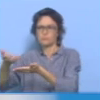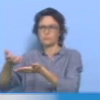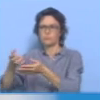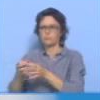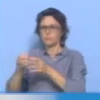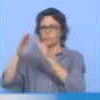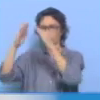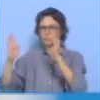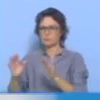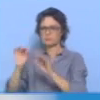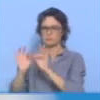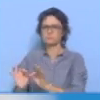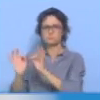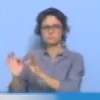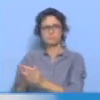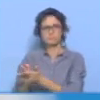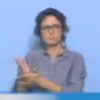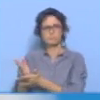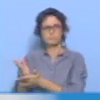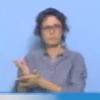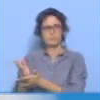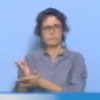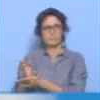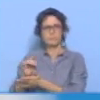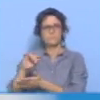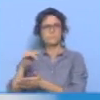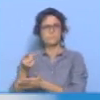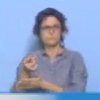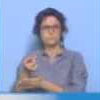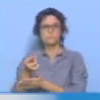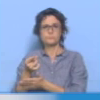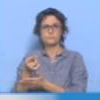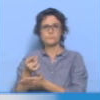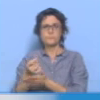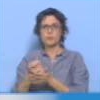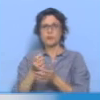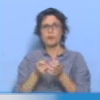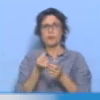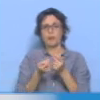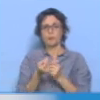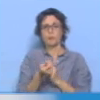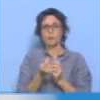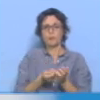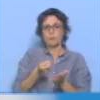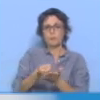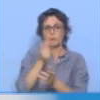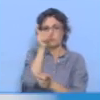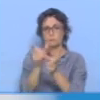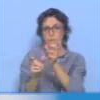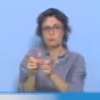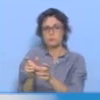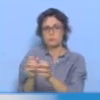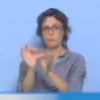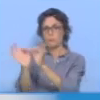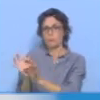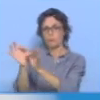No dia seguinte tirou 2 moedas, deu-as ao estalajadeiro e disse: Trata bem dele, e o que gastares a mais eu te pagarei quando